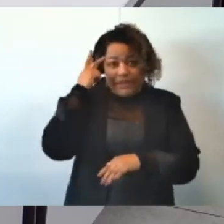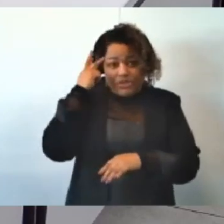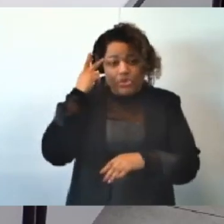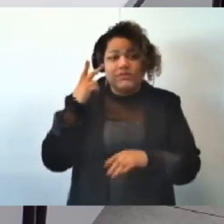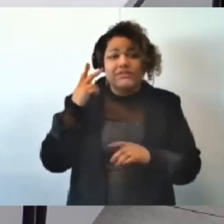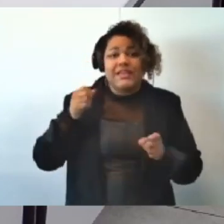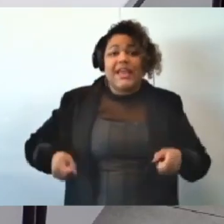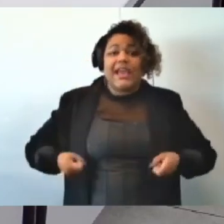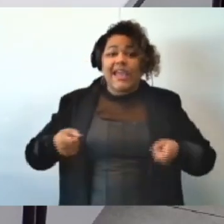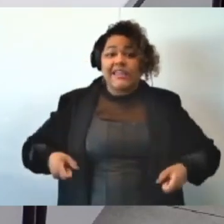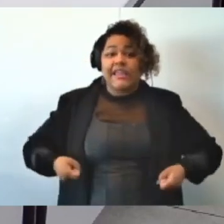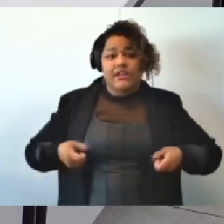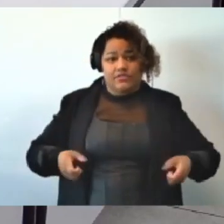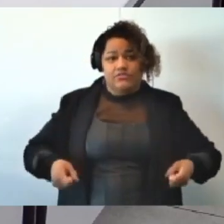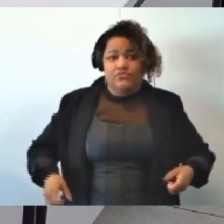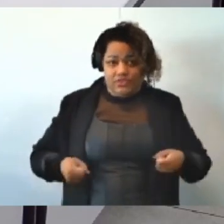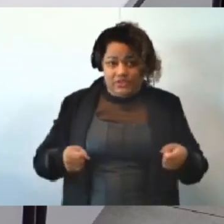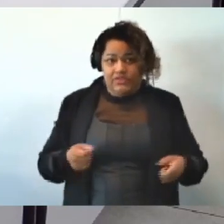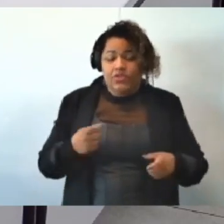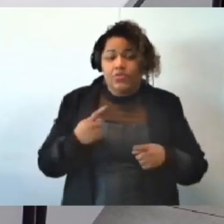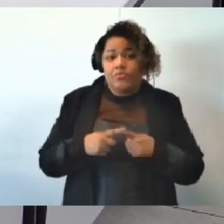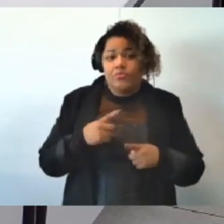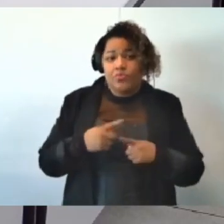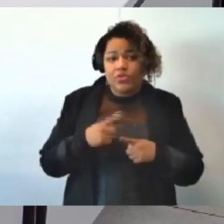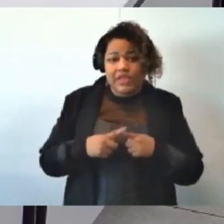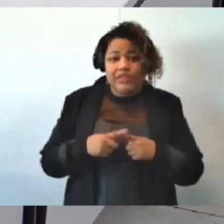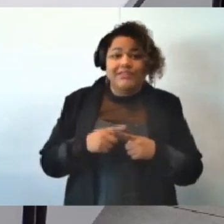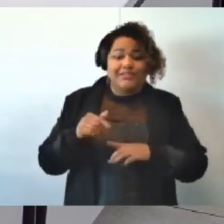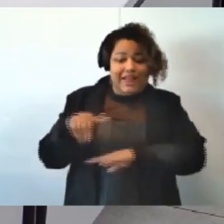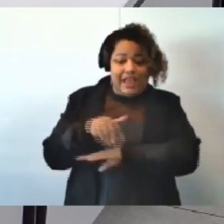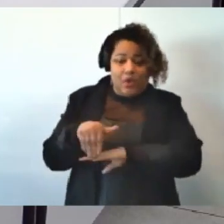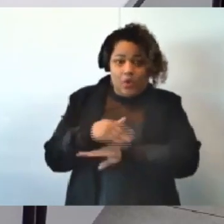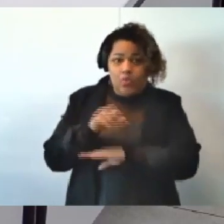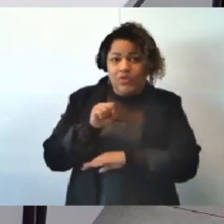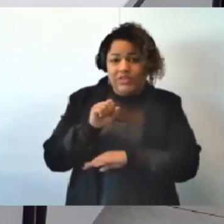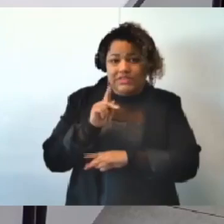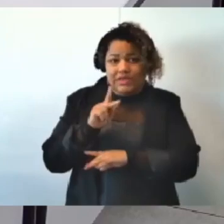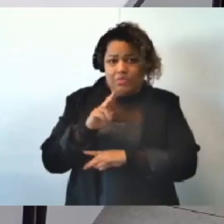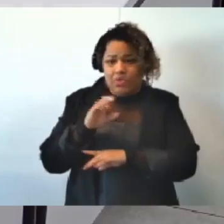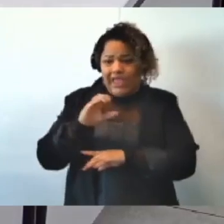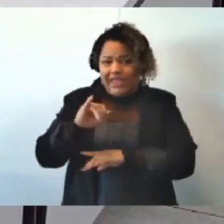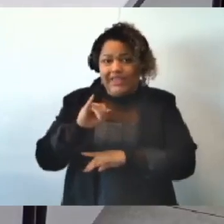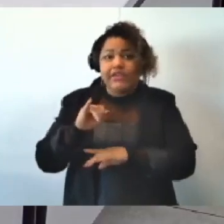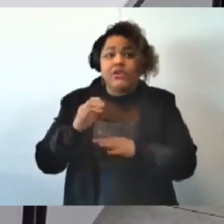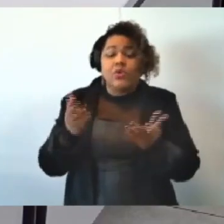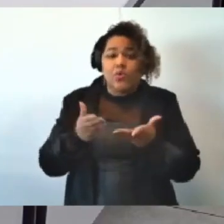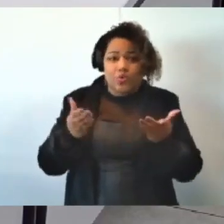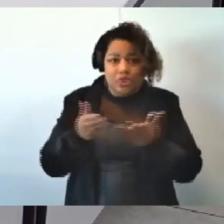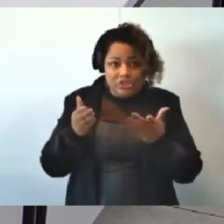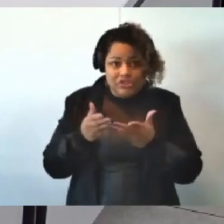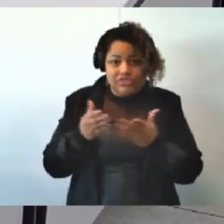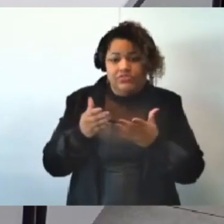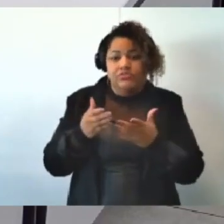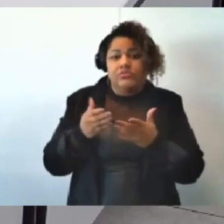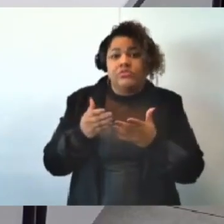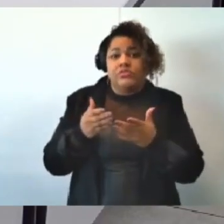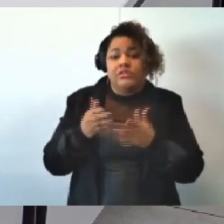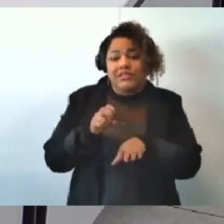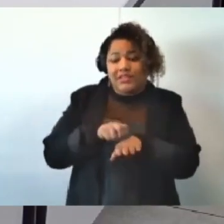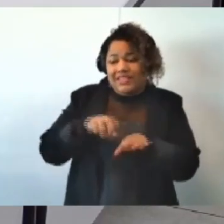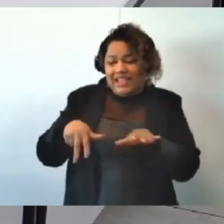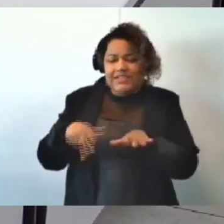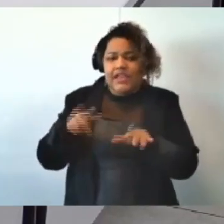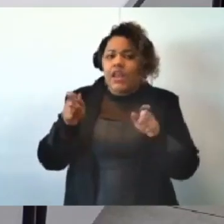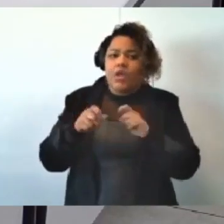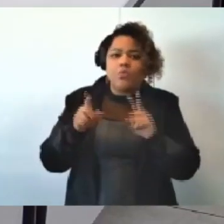exemplo, não vai, porque virou um caos a Rua Sapucaí. Fizeram uma obra, virou um caos na Rua Tabaiares,